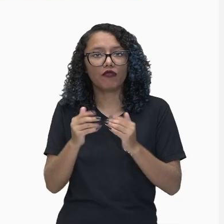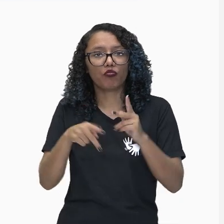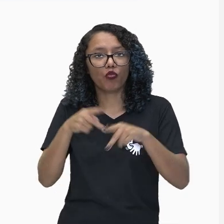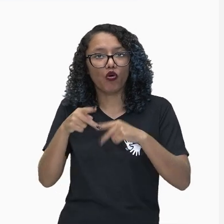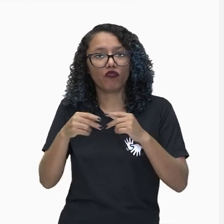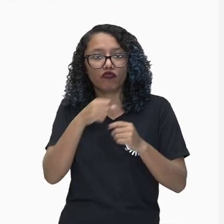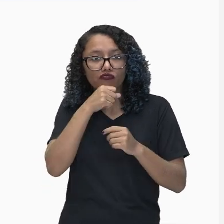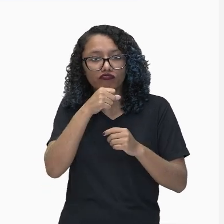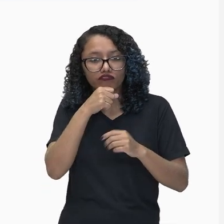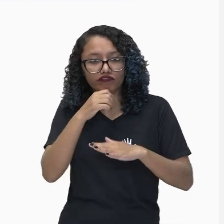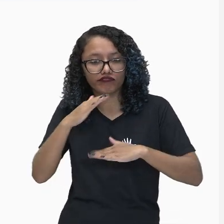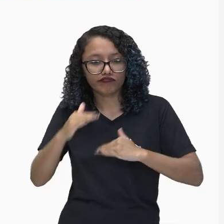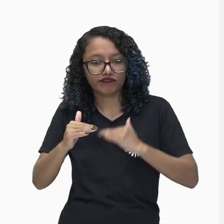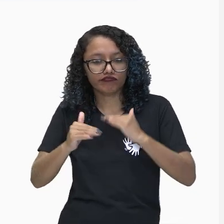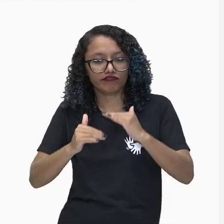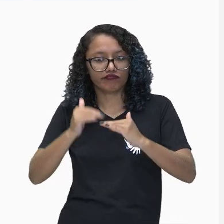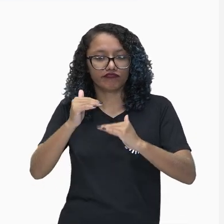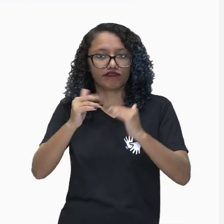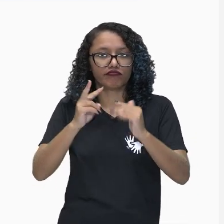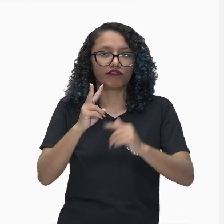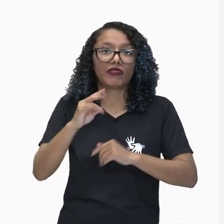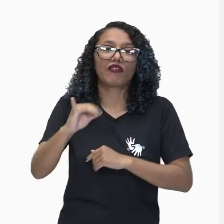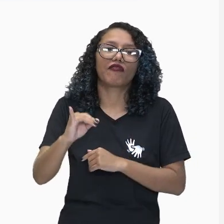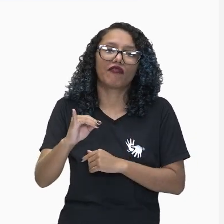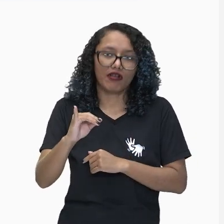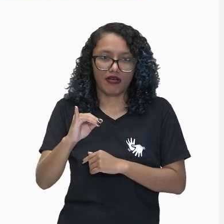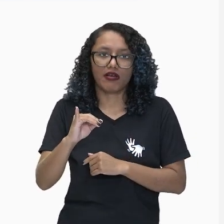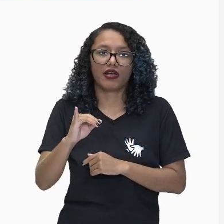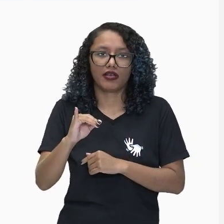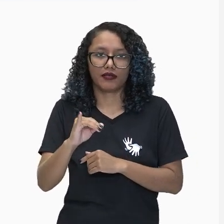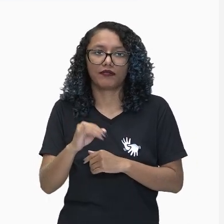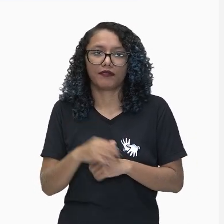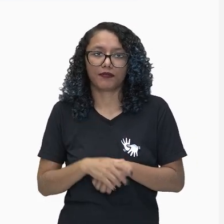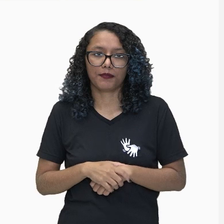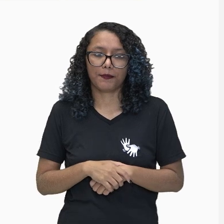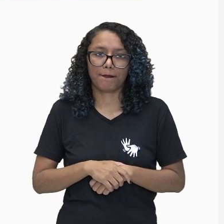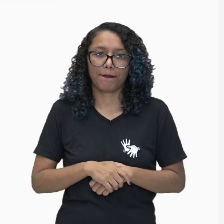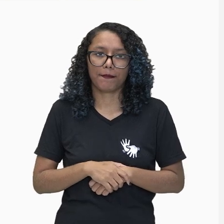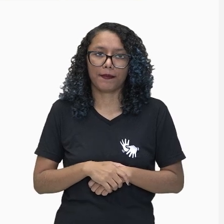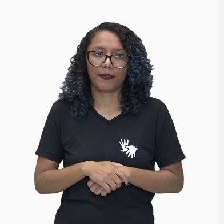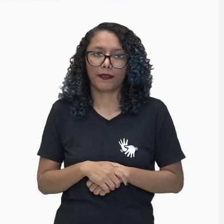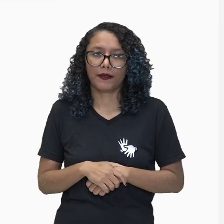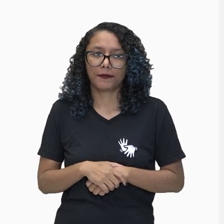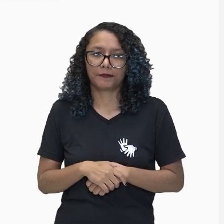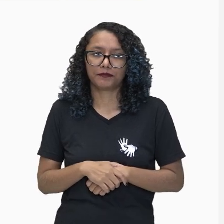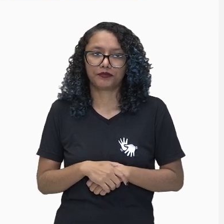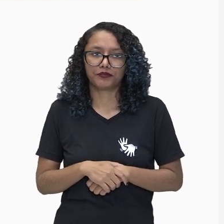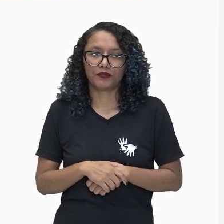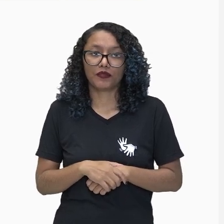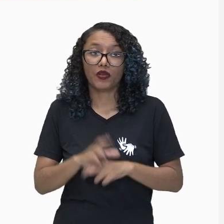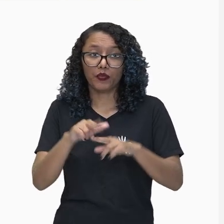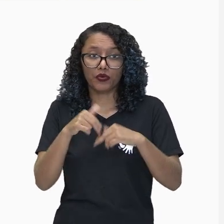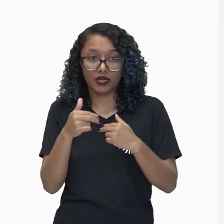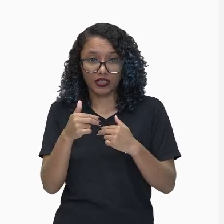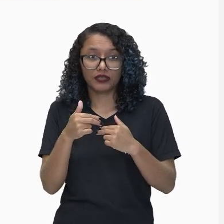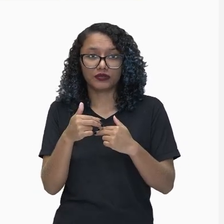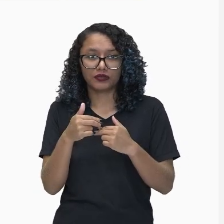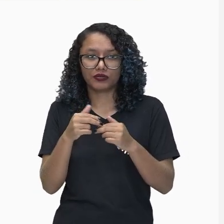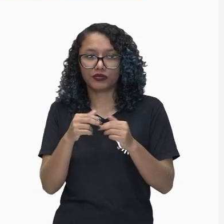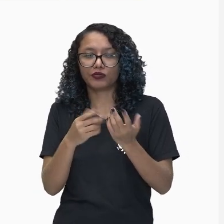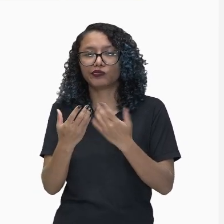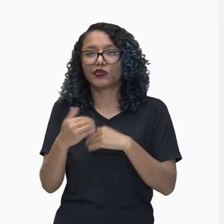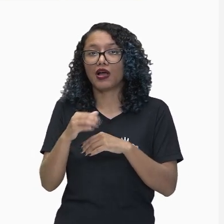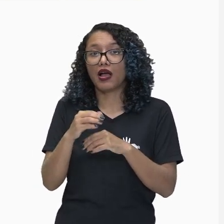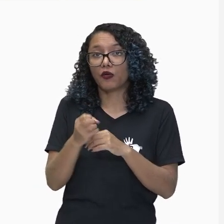alguns países acabam apresentando o quê? Esse crescimento demográfico considerado